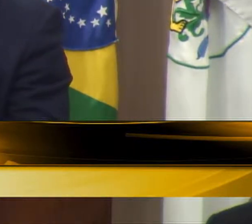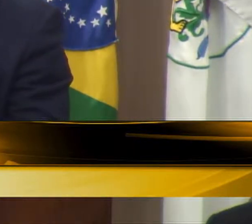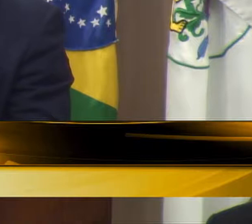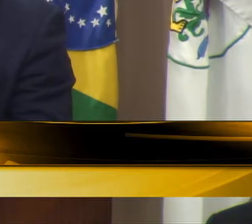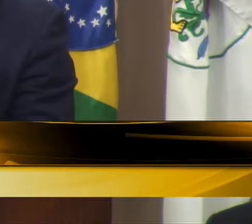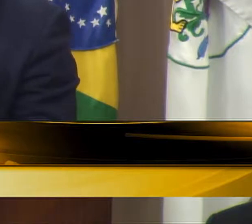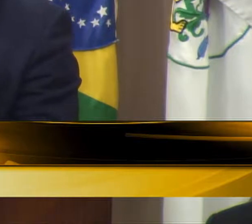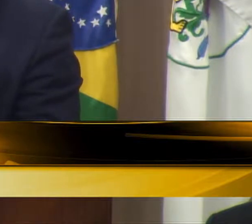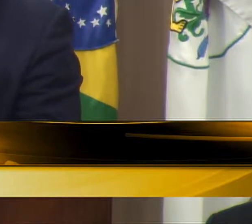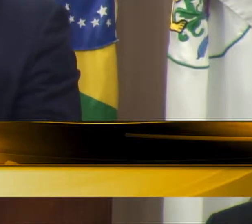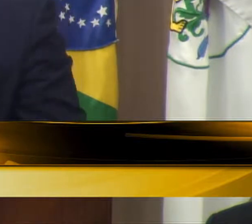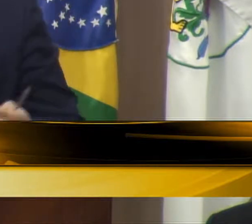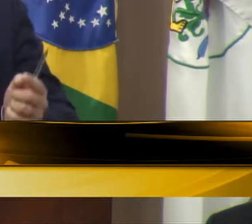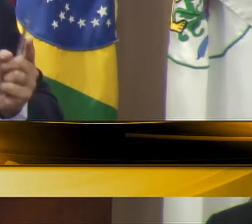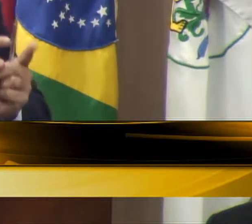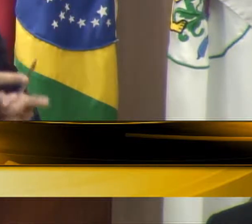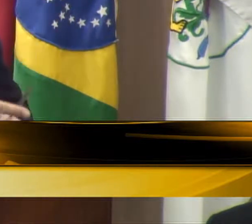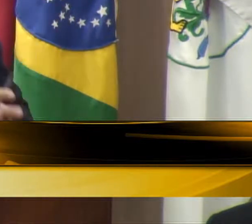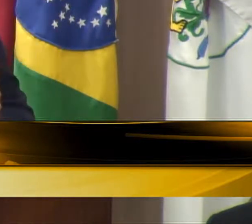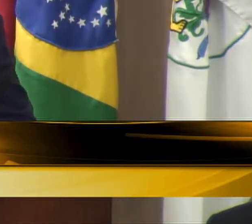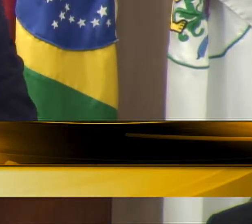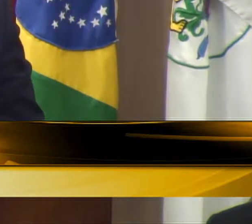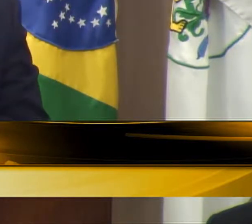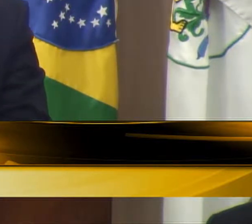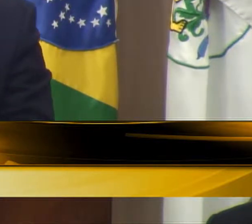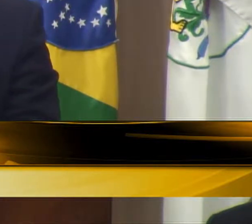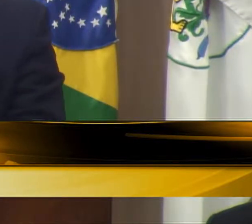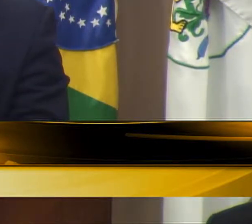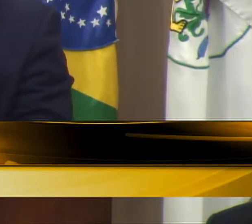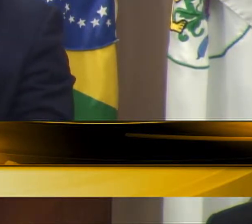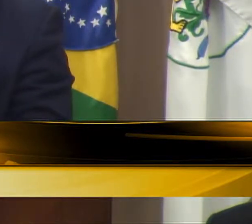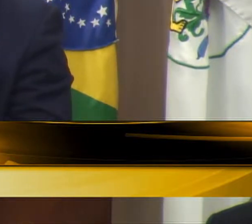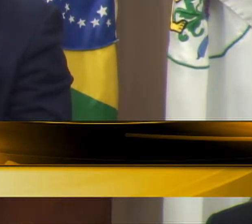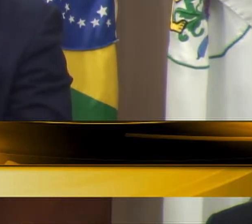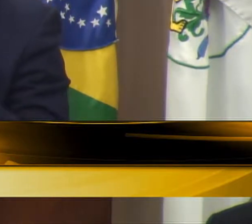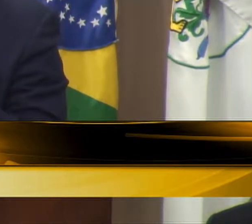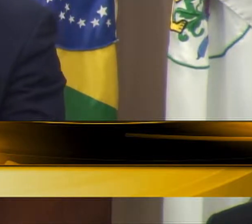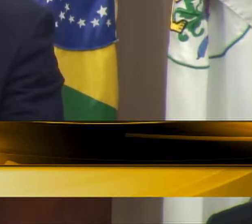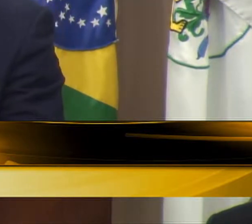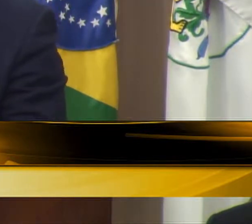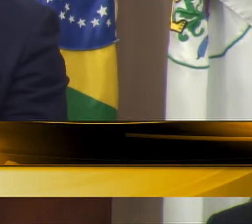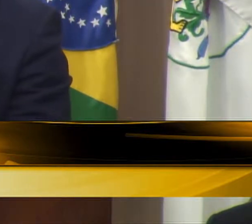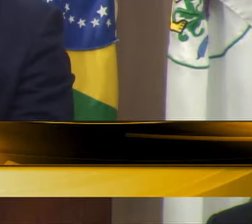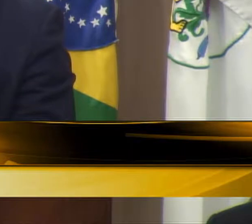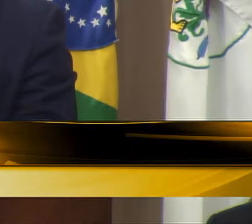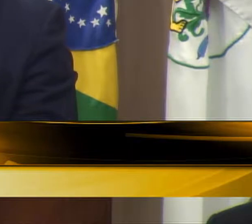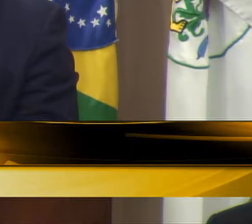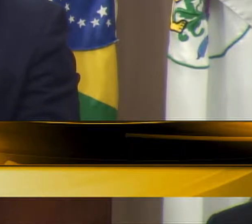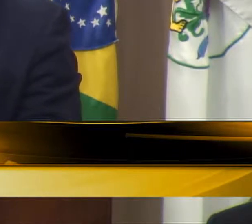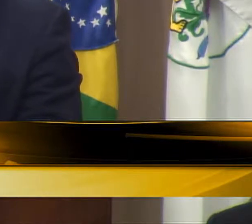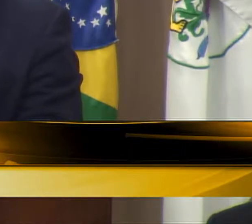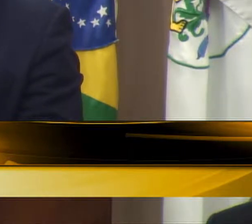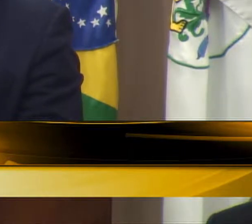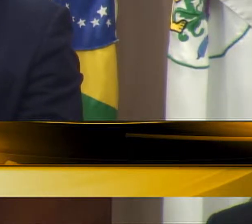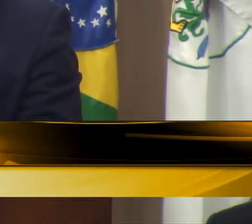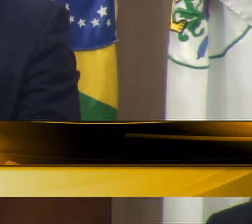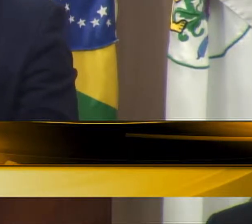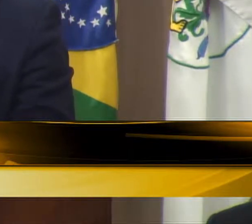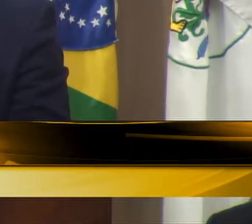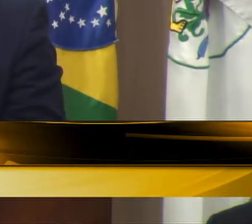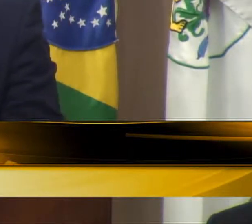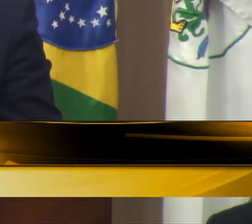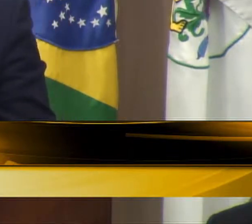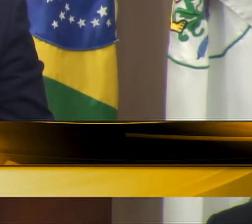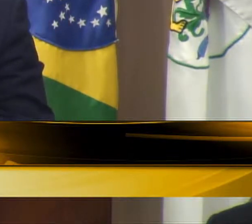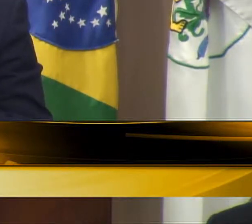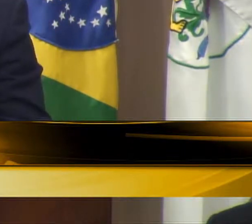ser médica e apoiar a Universidade Federal, como a senhora apoia a força da universidade, de uma universidade federal,